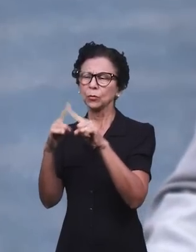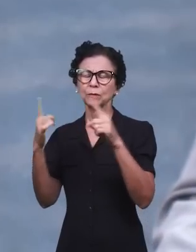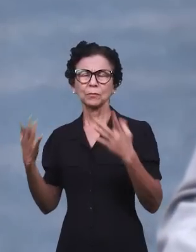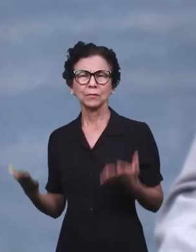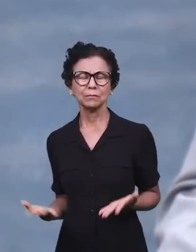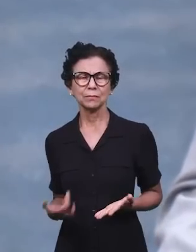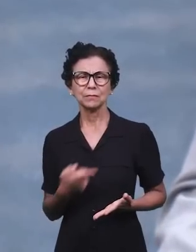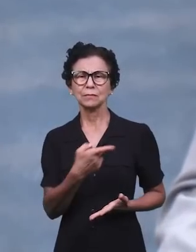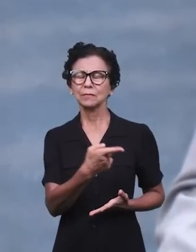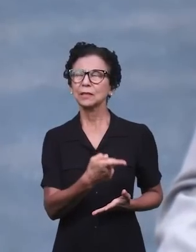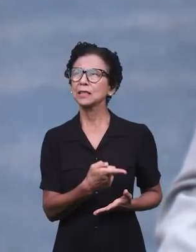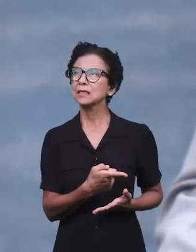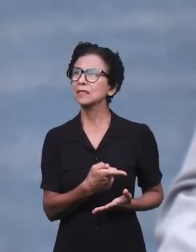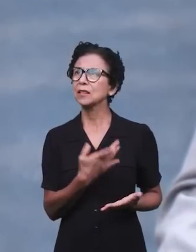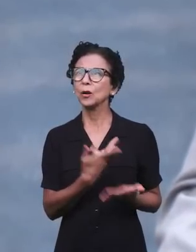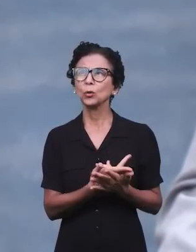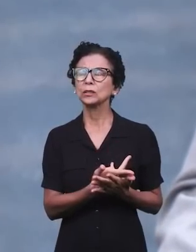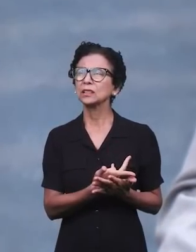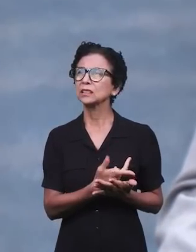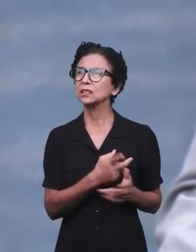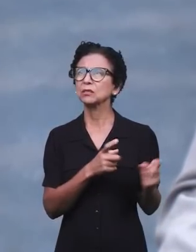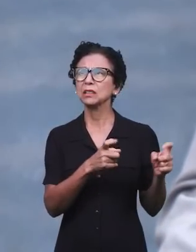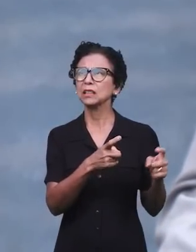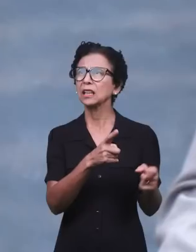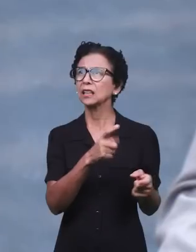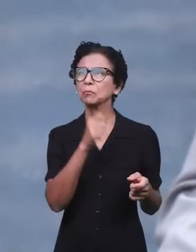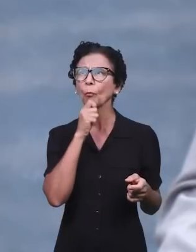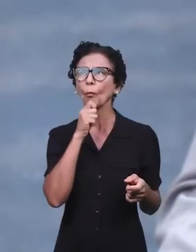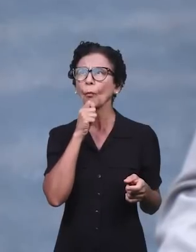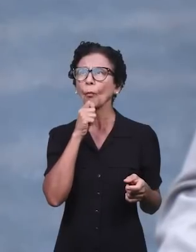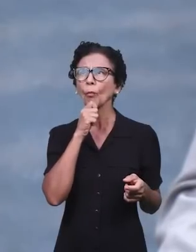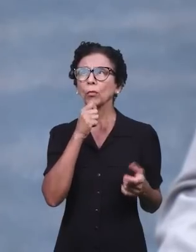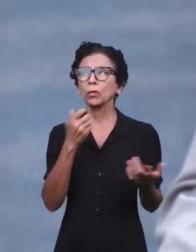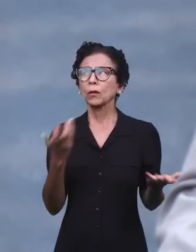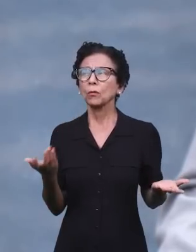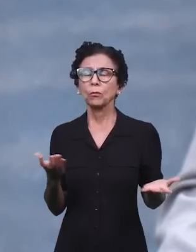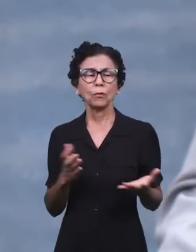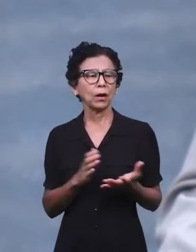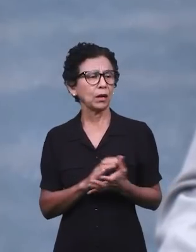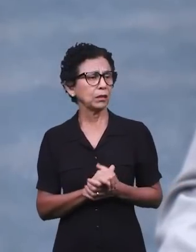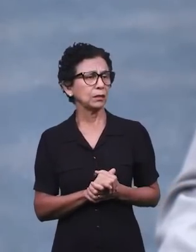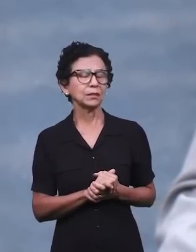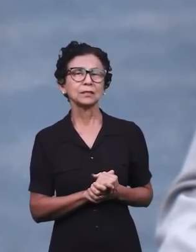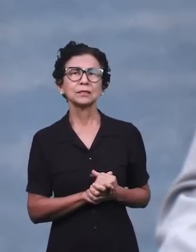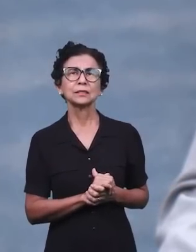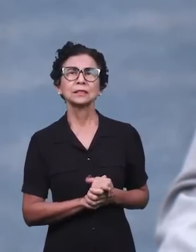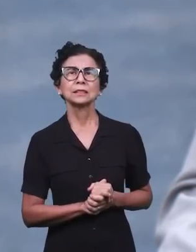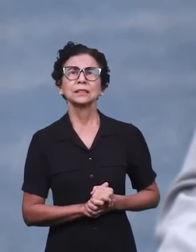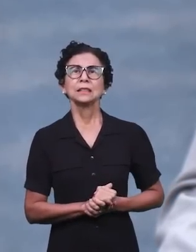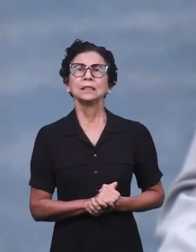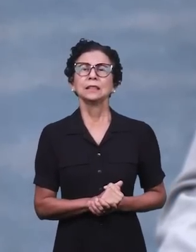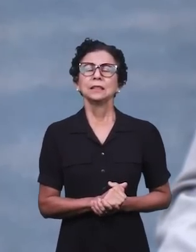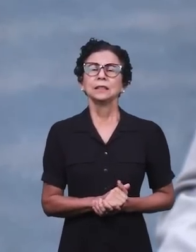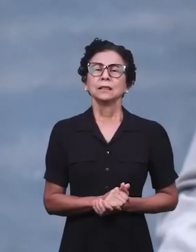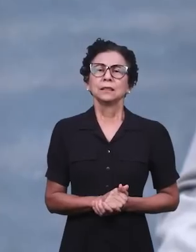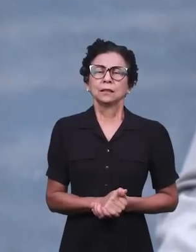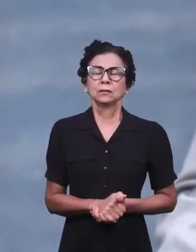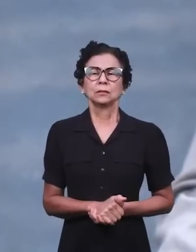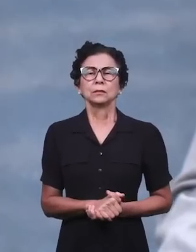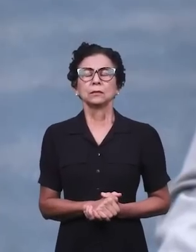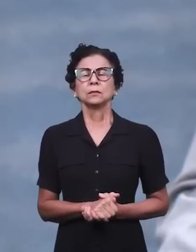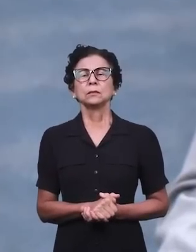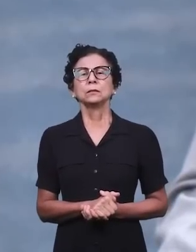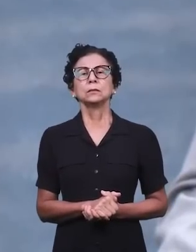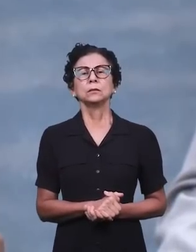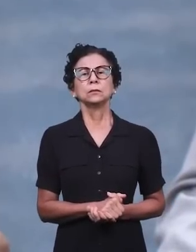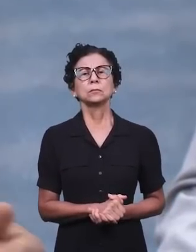ele pôs o grupo de louvor na frente. Vocês ficam fazendo o grupo de louvor? Eu pensei que fosse os diáconos, não. O grupo de louvor que foi à frente. E quando